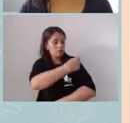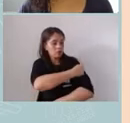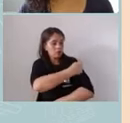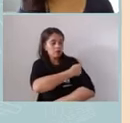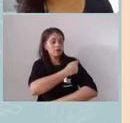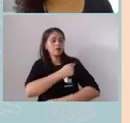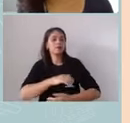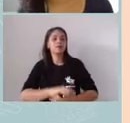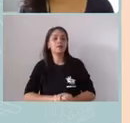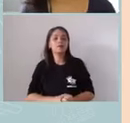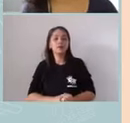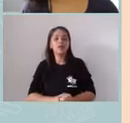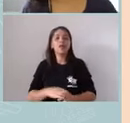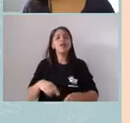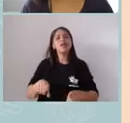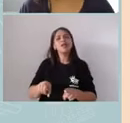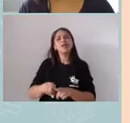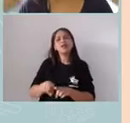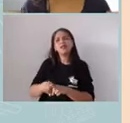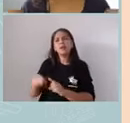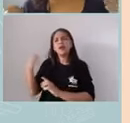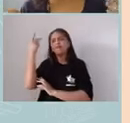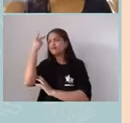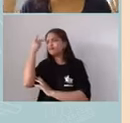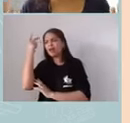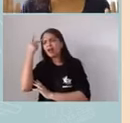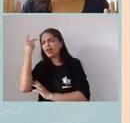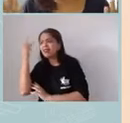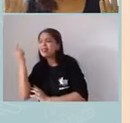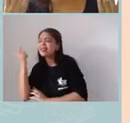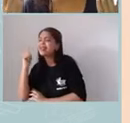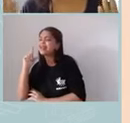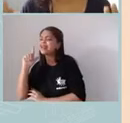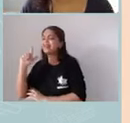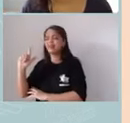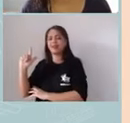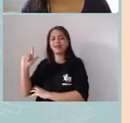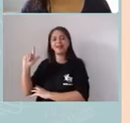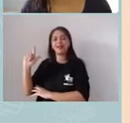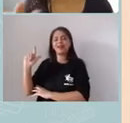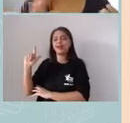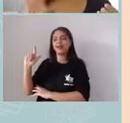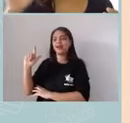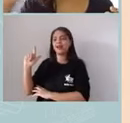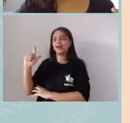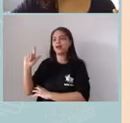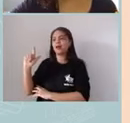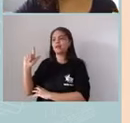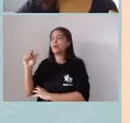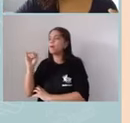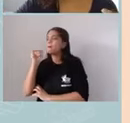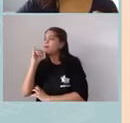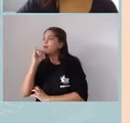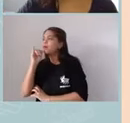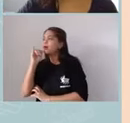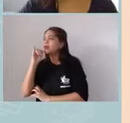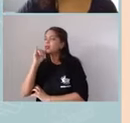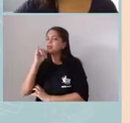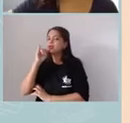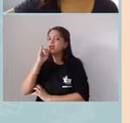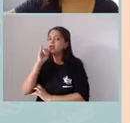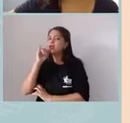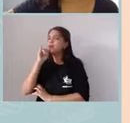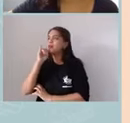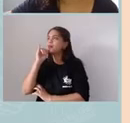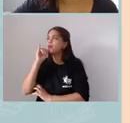passiva artificial é quando a gente recebe esses anticorpos através de soros. Mas não é aquele soro que a gente toma